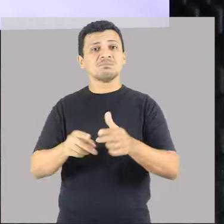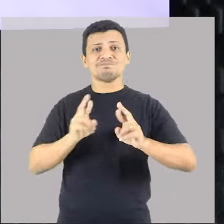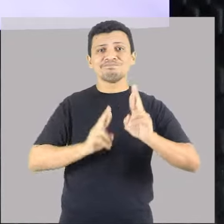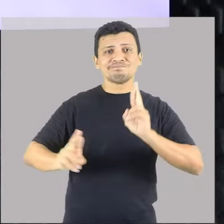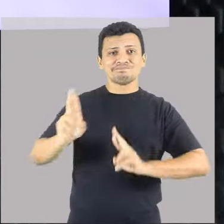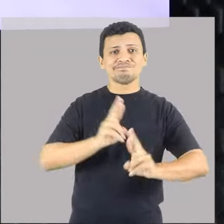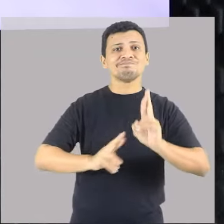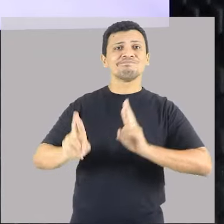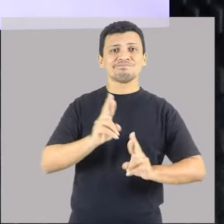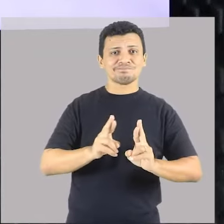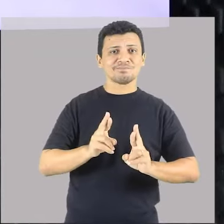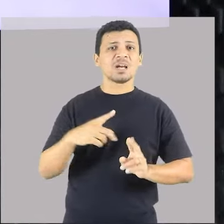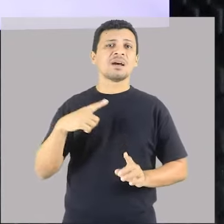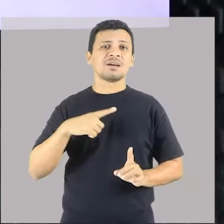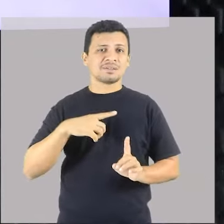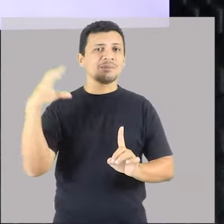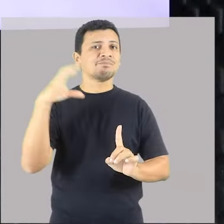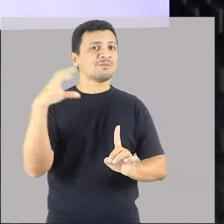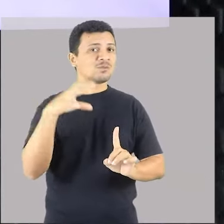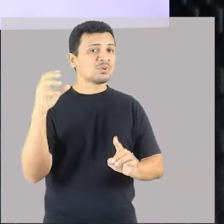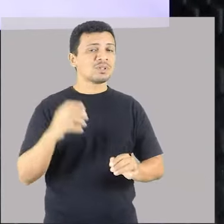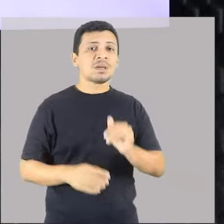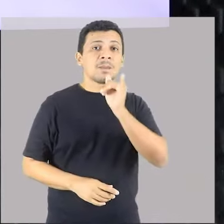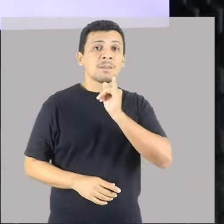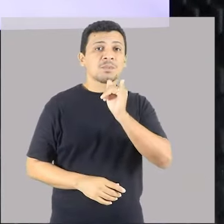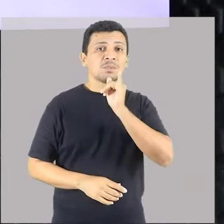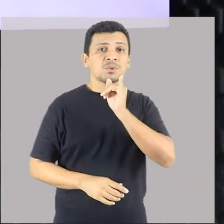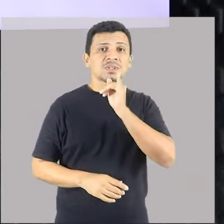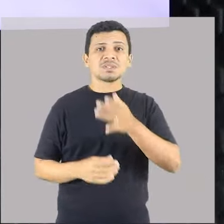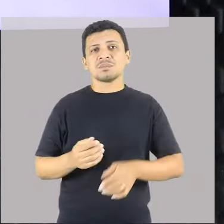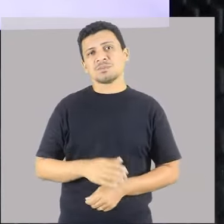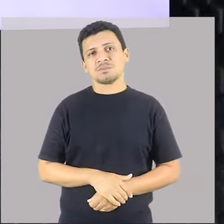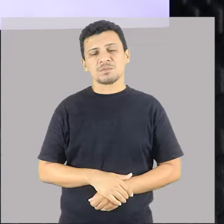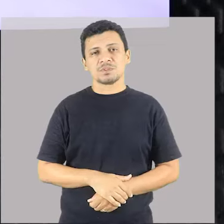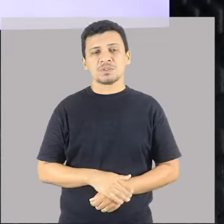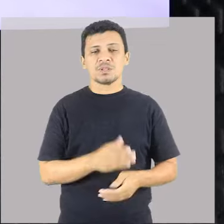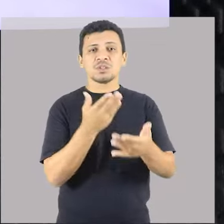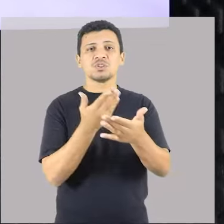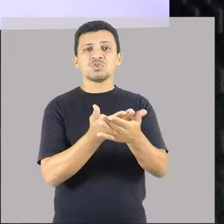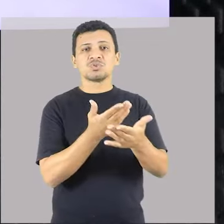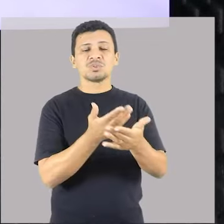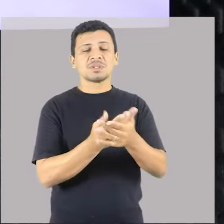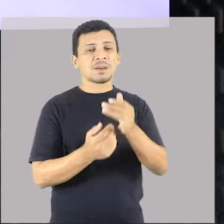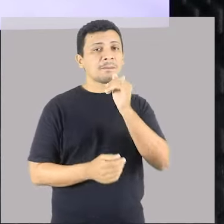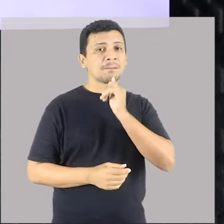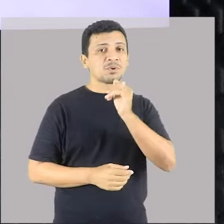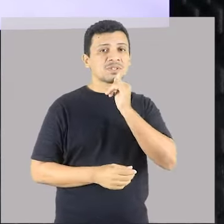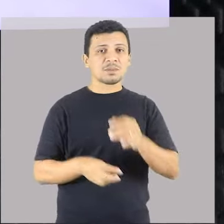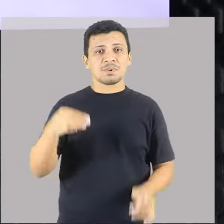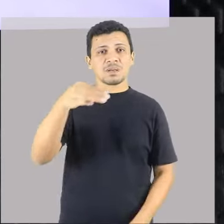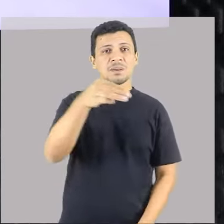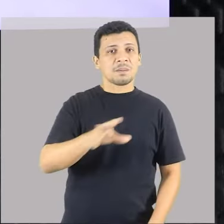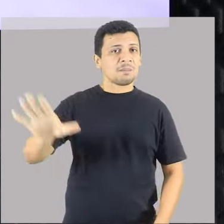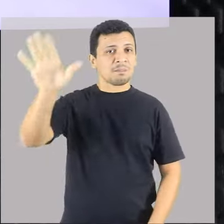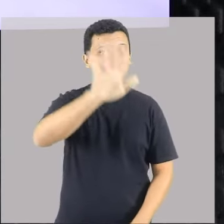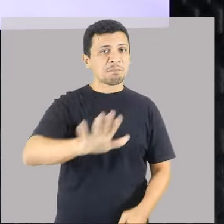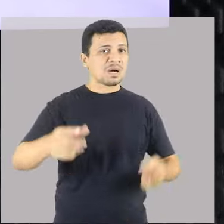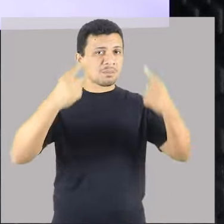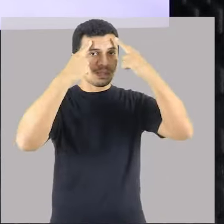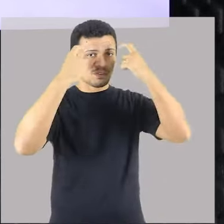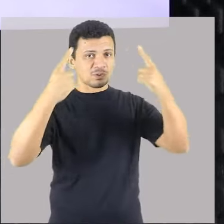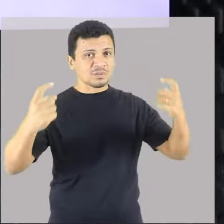e que nos influencia então por exemplo Marcos me dá um exemplo prático Vamos estudar por exemplo mapa da violência né